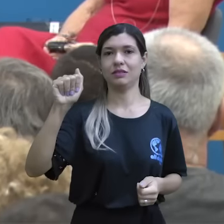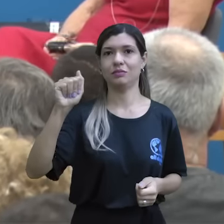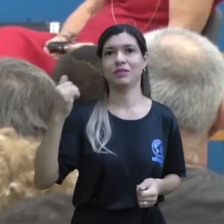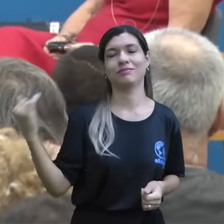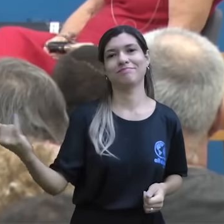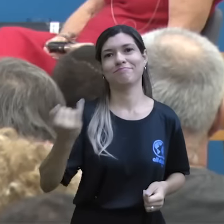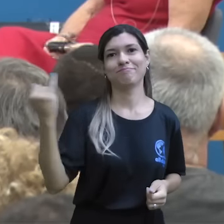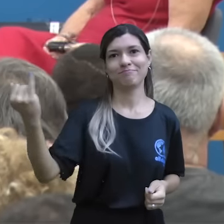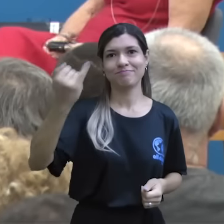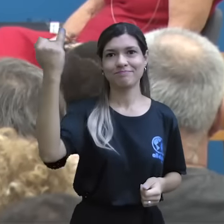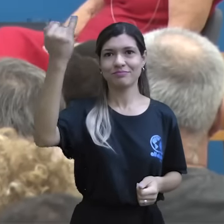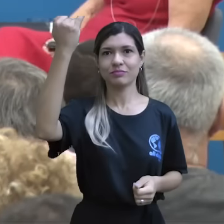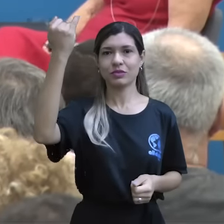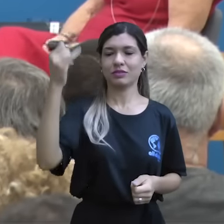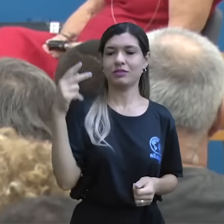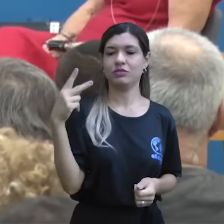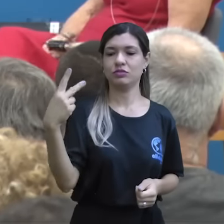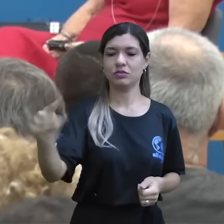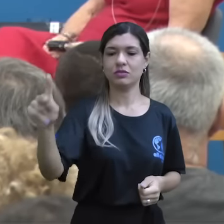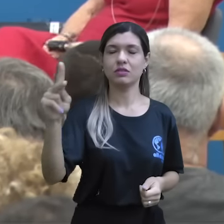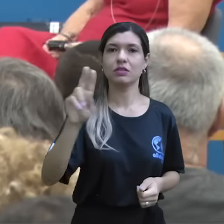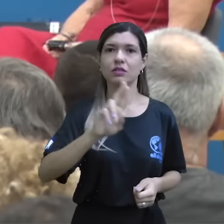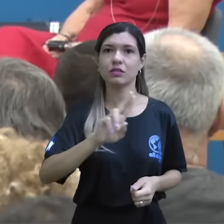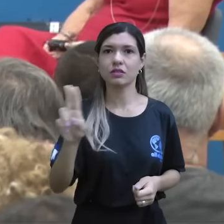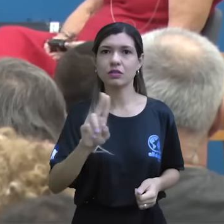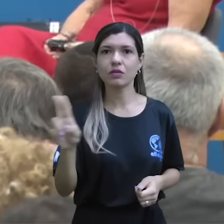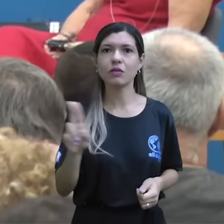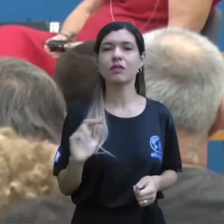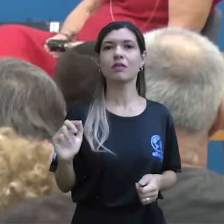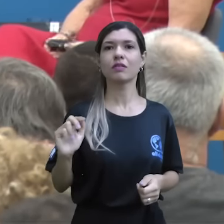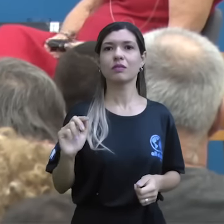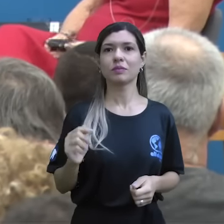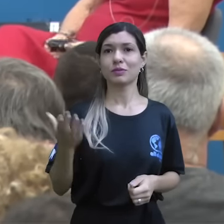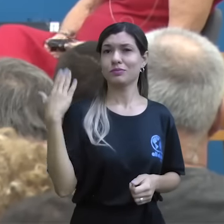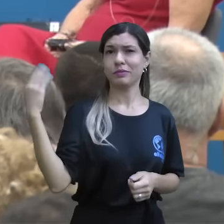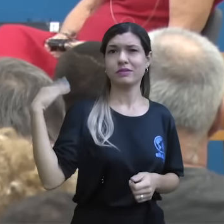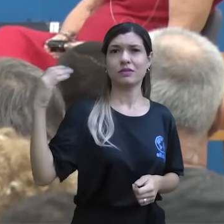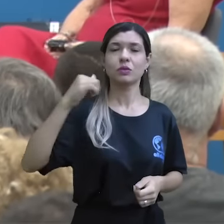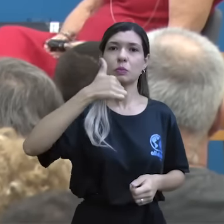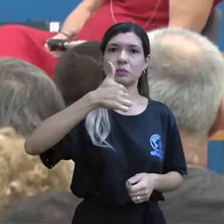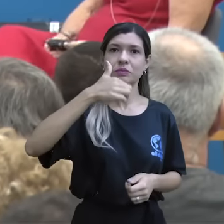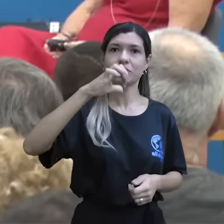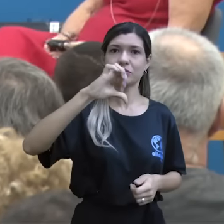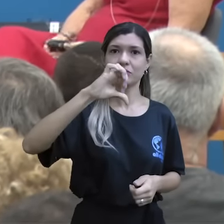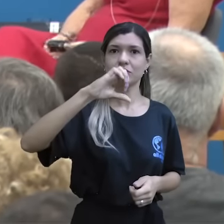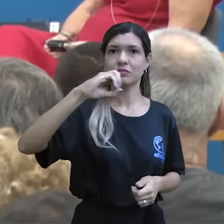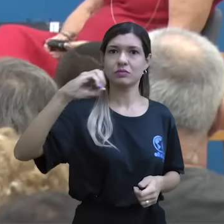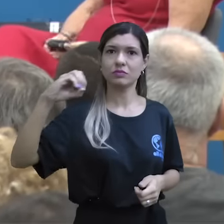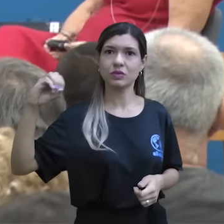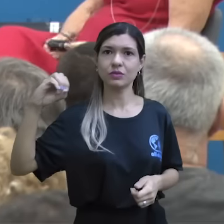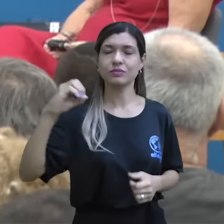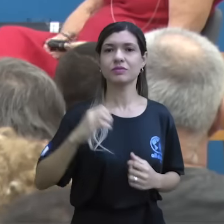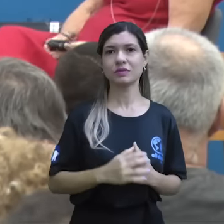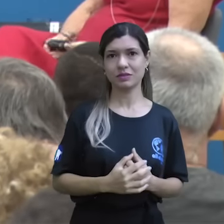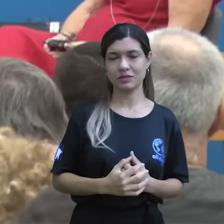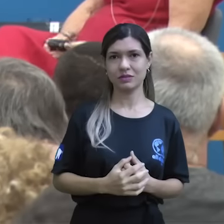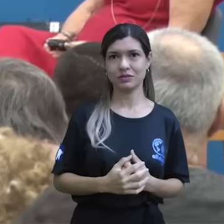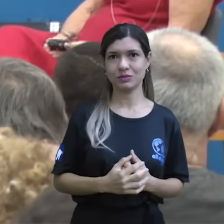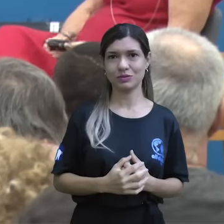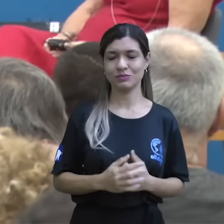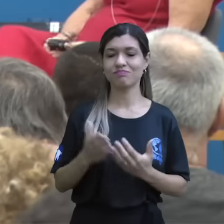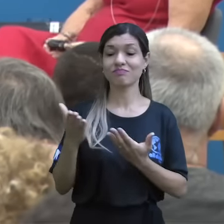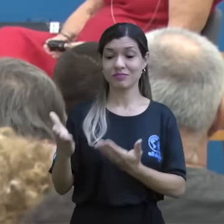tão bem, ele estava reclamando como a República prometeu muita inclusão social, mas entregou muita